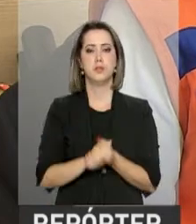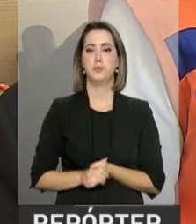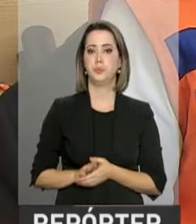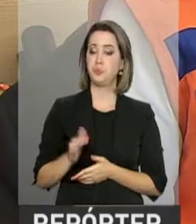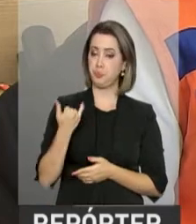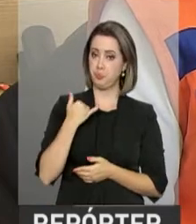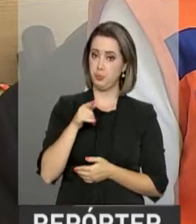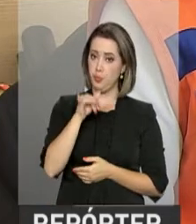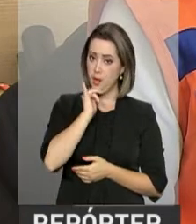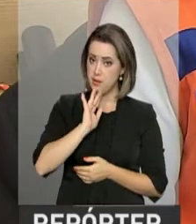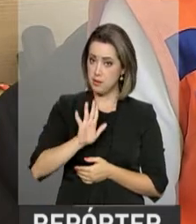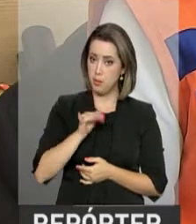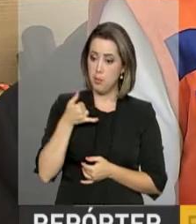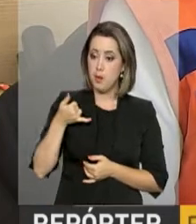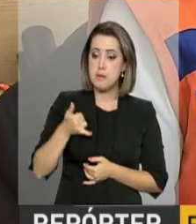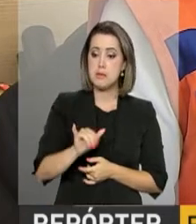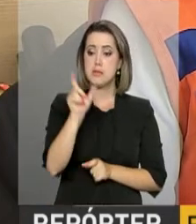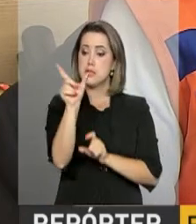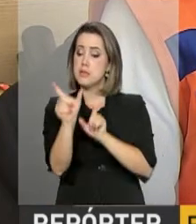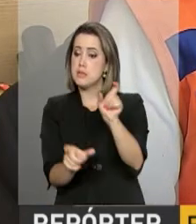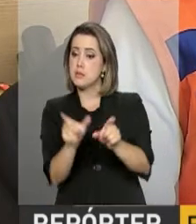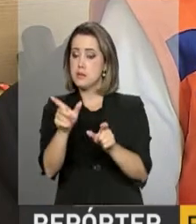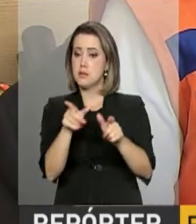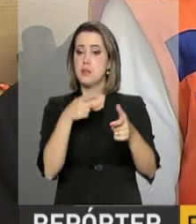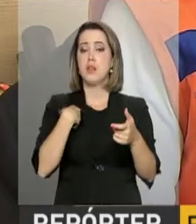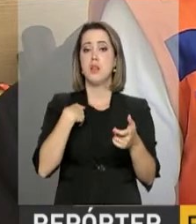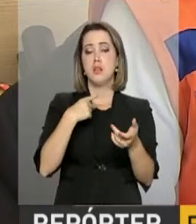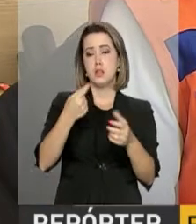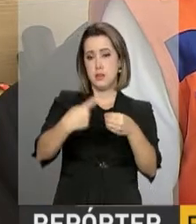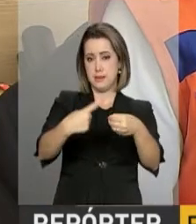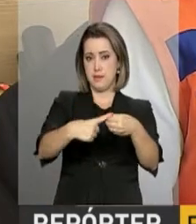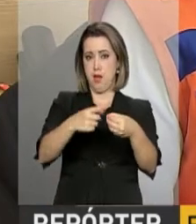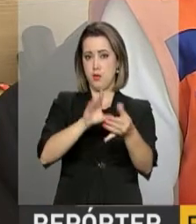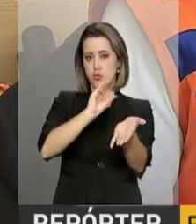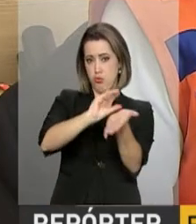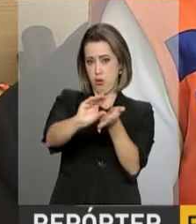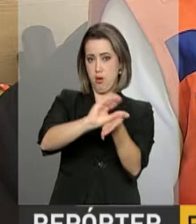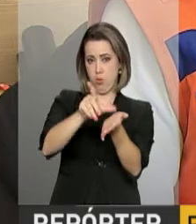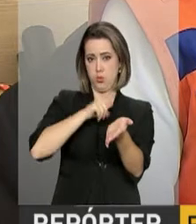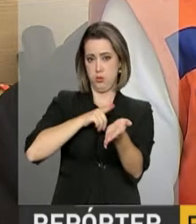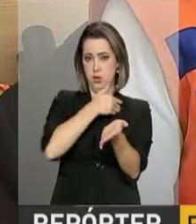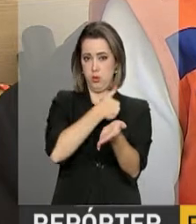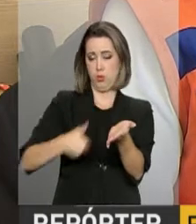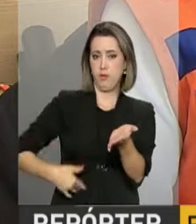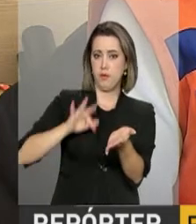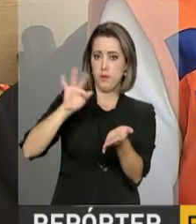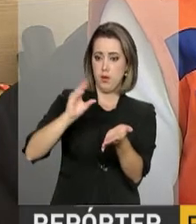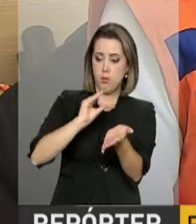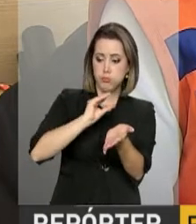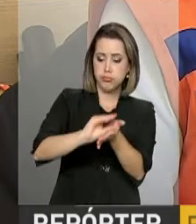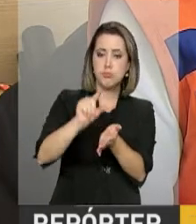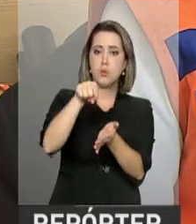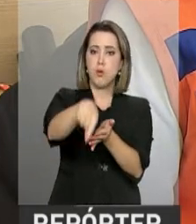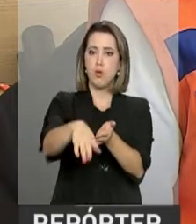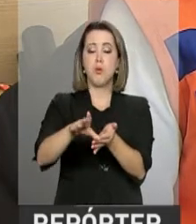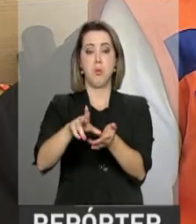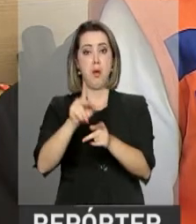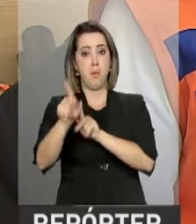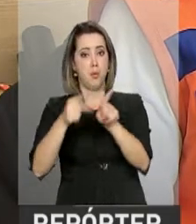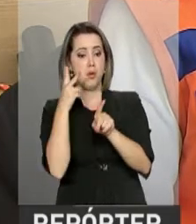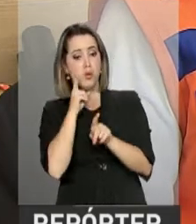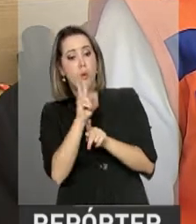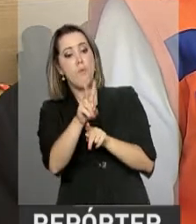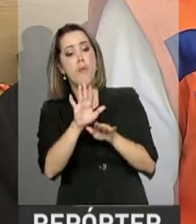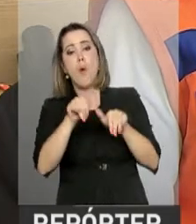que é quem foi atingido ele vai ter essa possibilidade de saber quais são os recursos e onde estão aplicados então